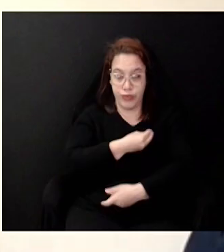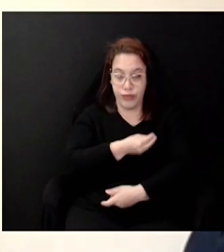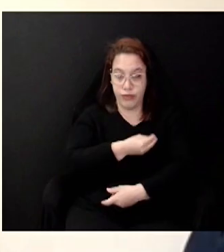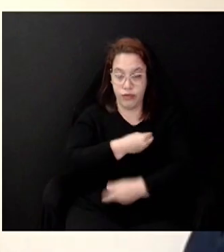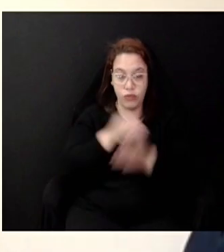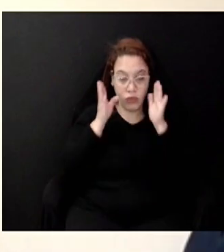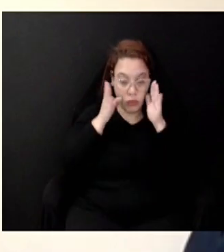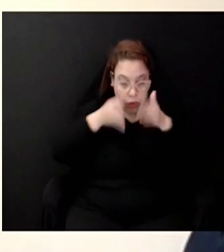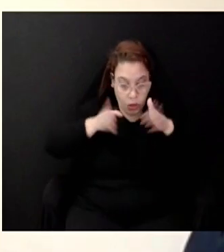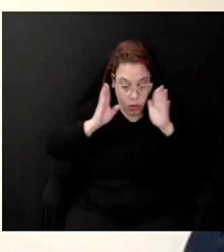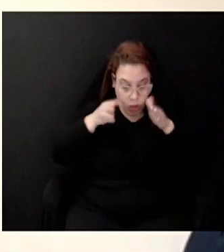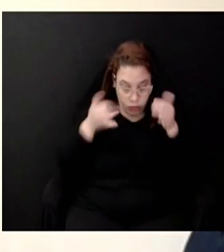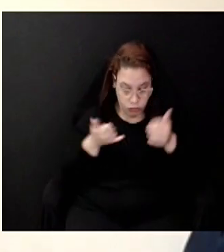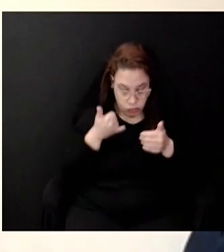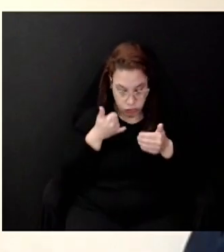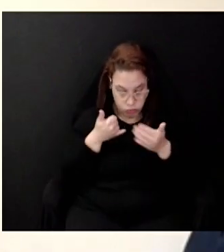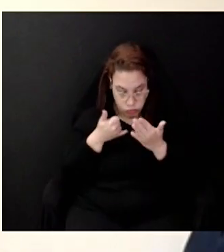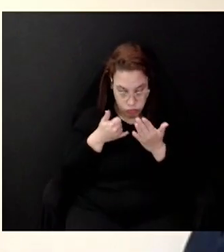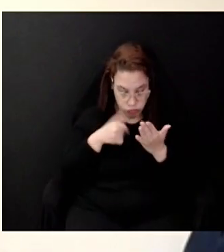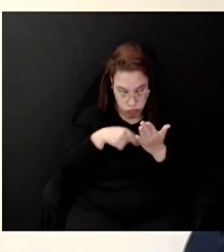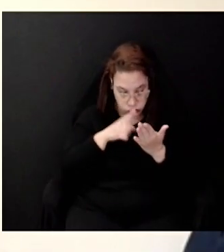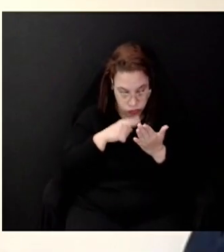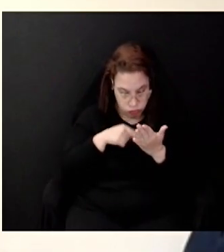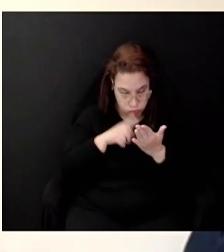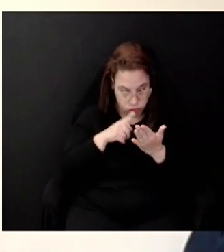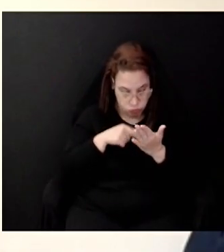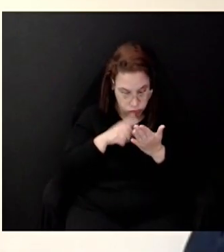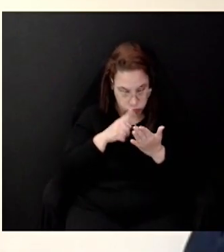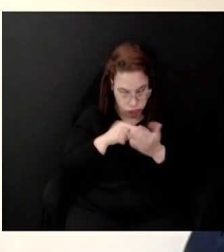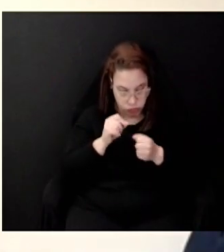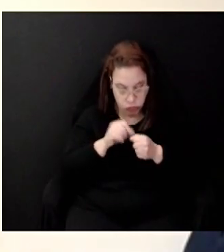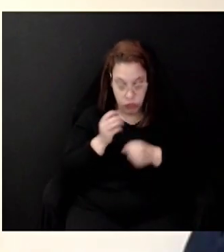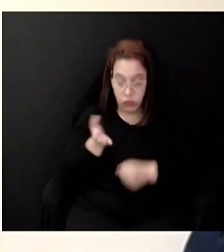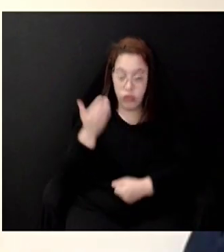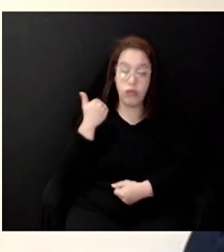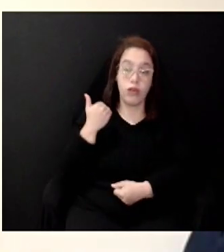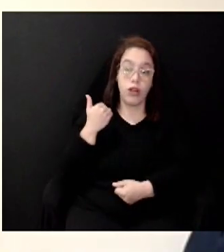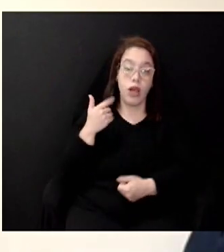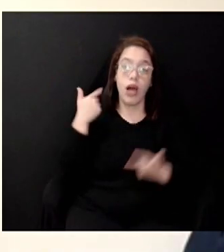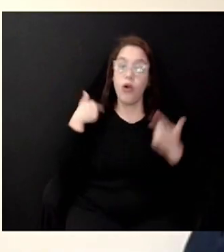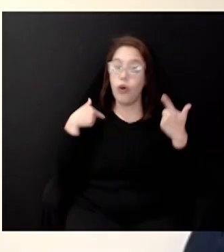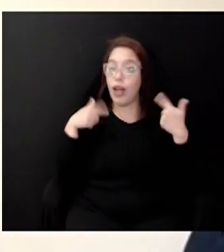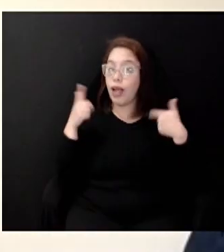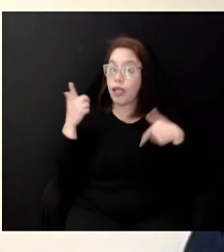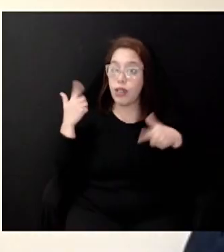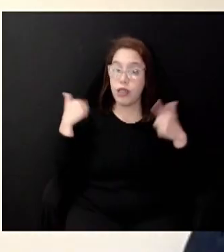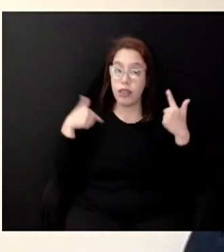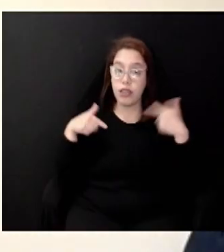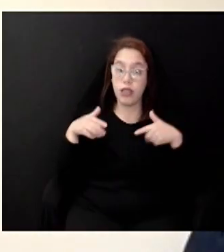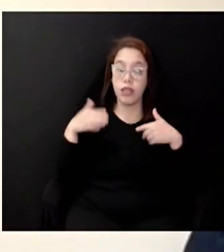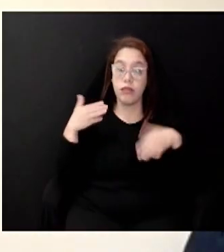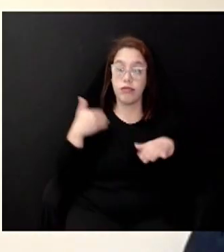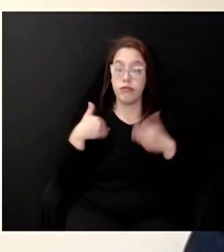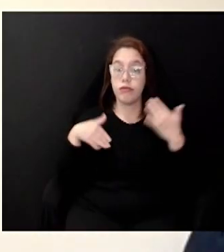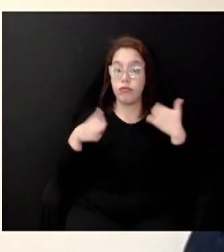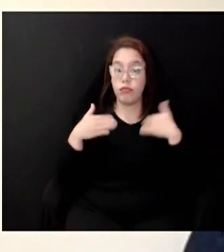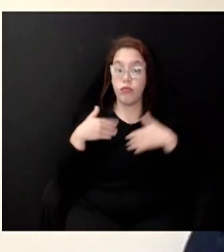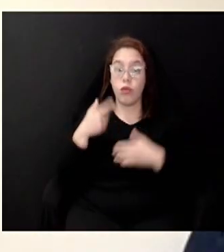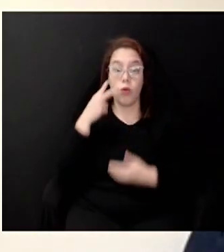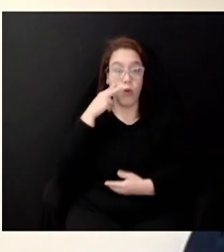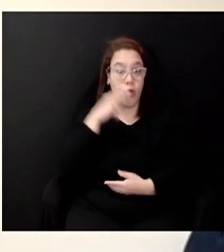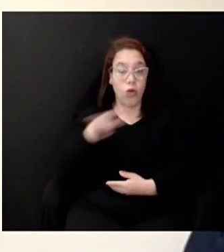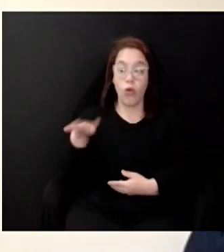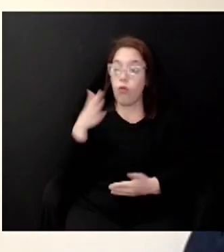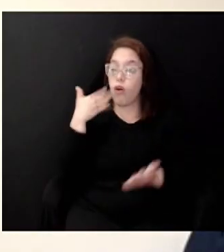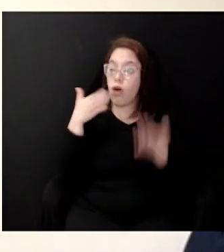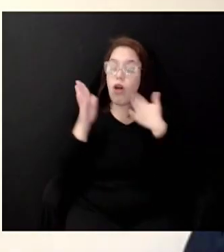restrito. Então, tudo que a gente fazia antes em relação ao lazer, passear, ver pessoas, conversar, tomar